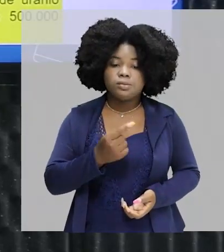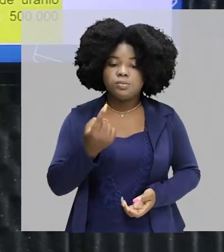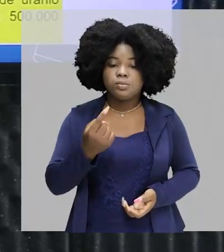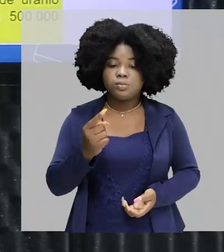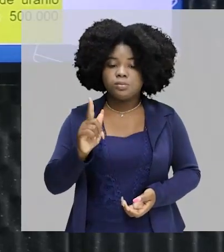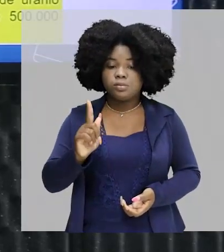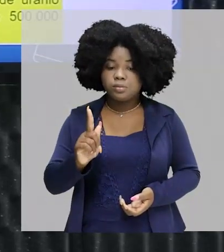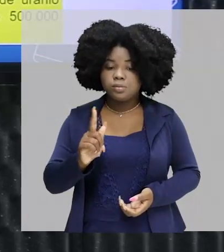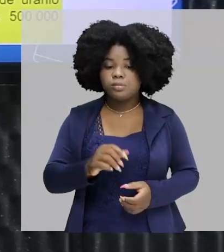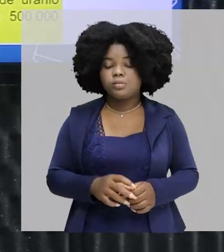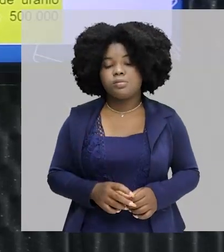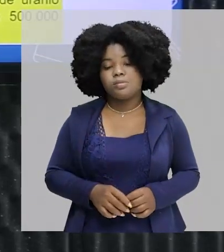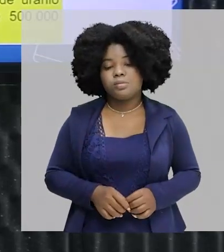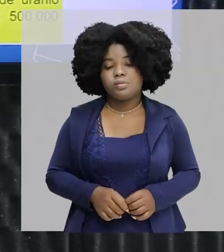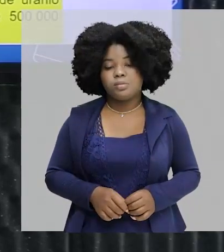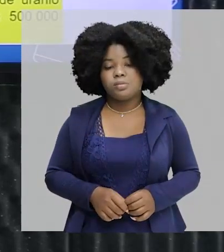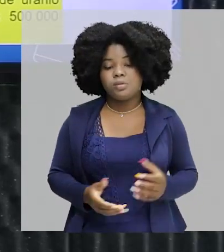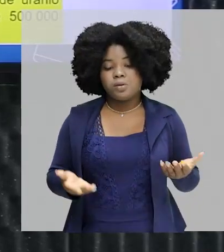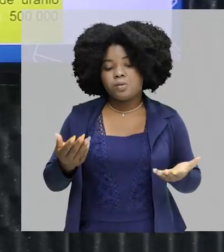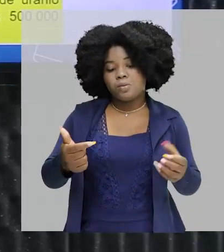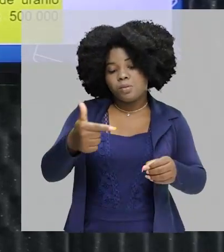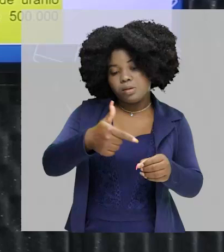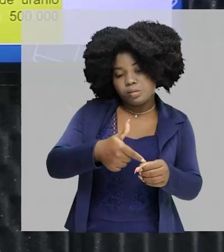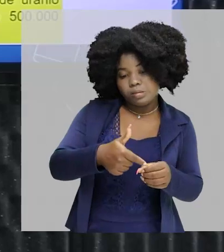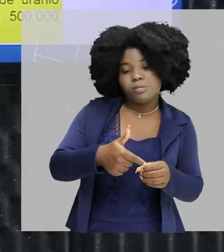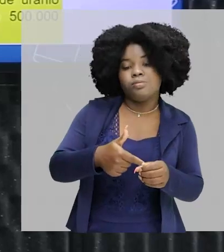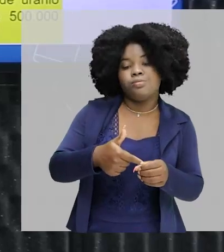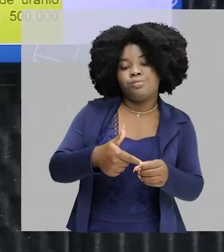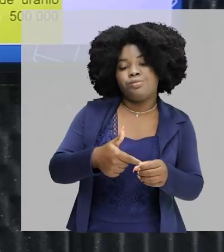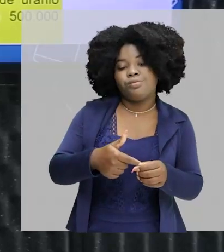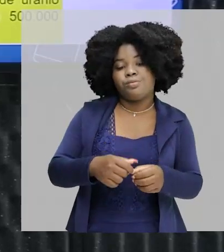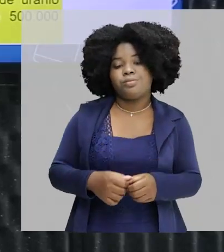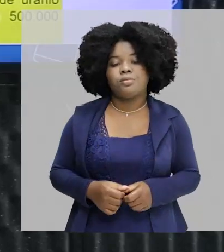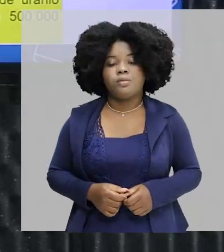urânio? Em comparação, por exemplo, ao petróleo, ao etanol,